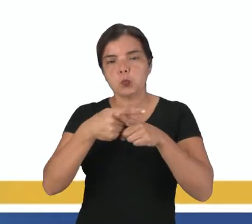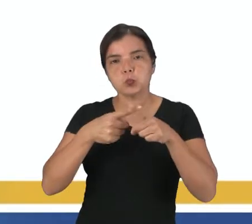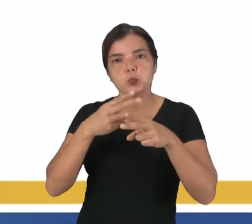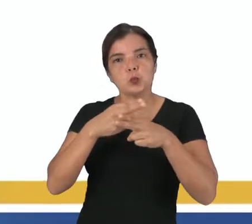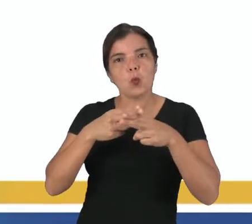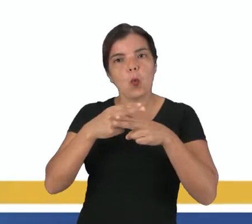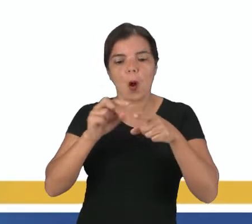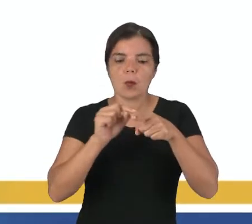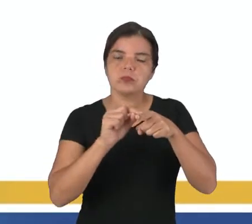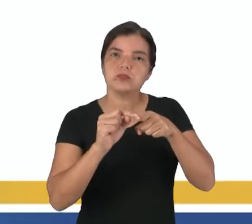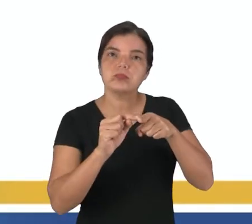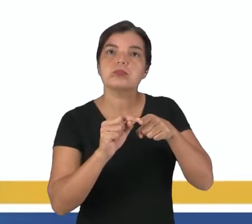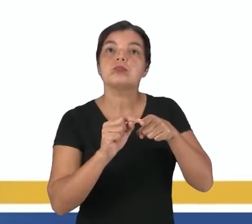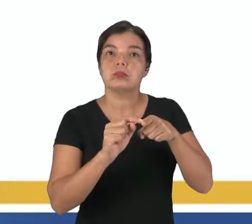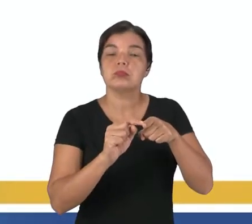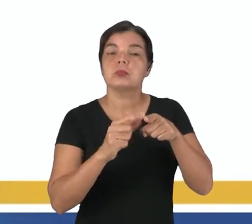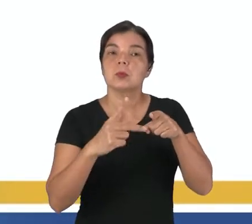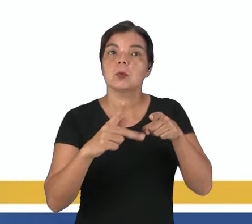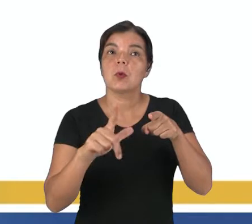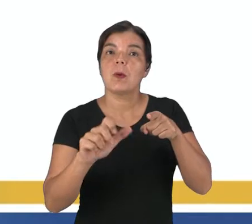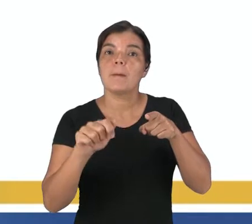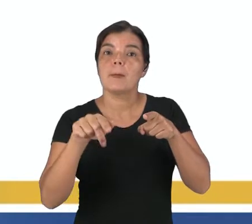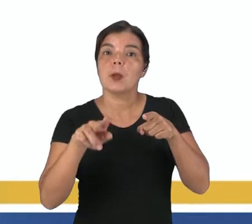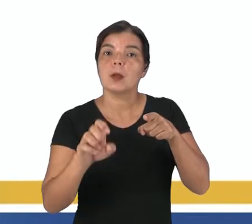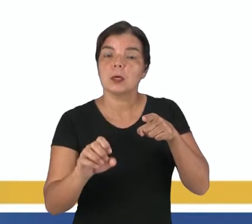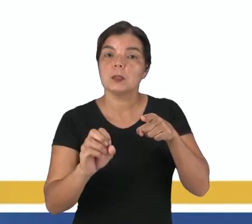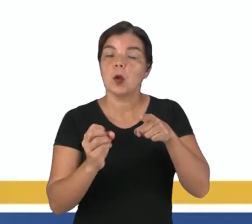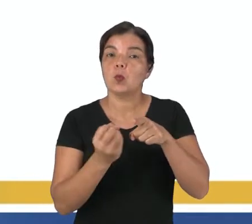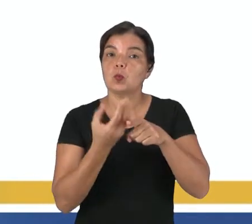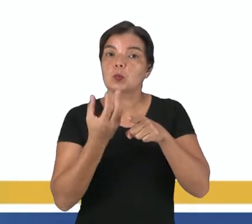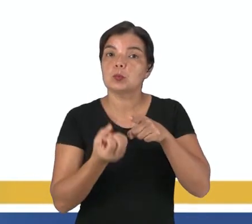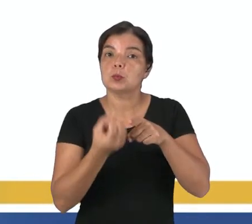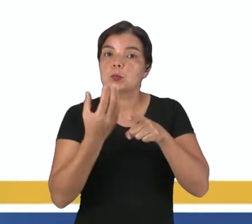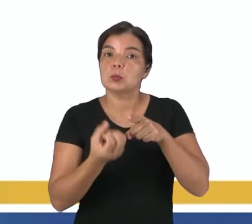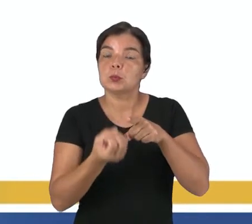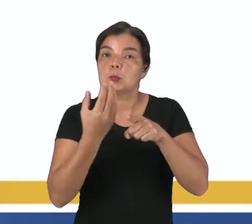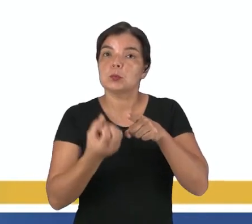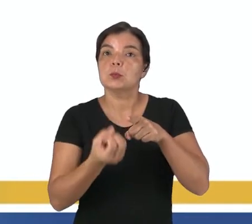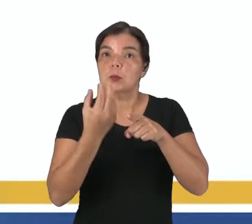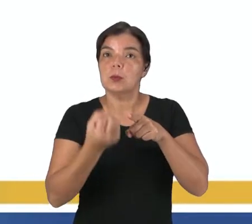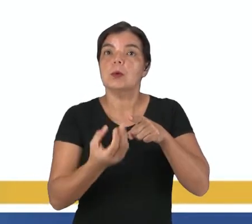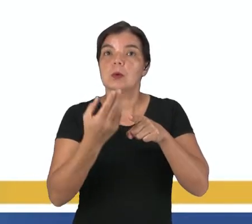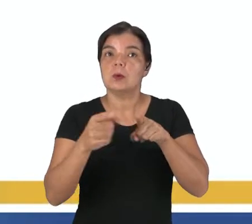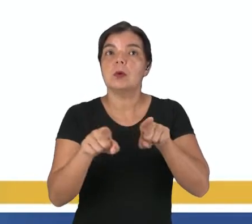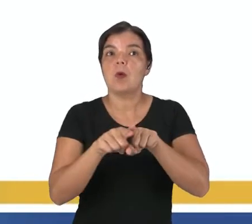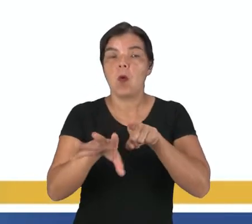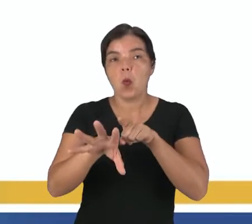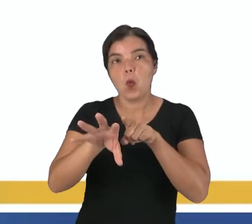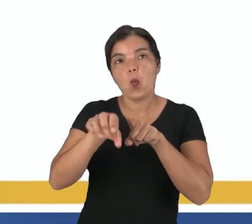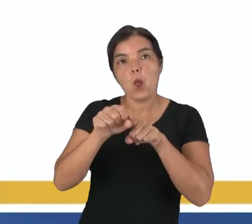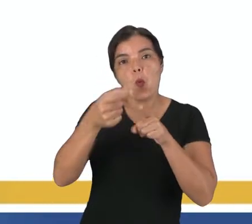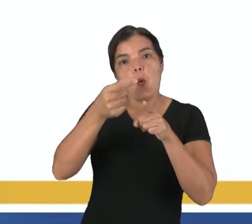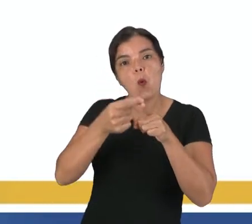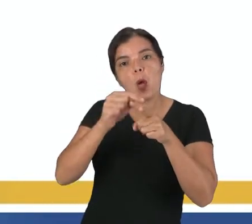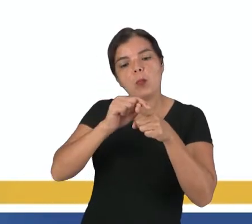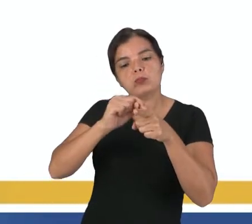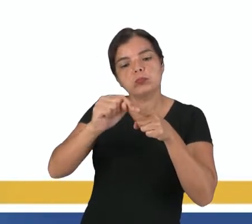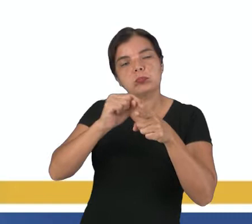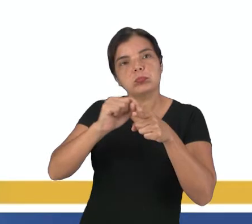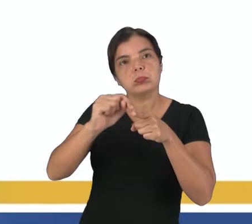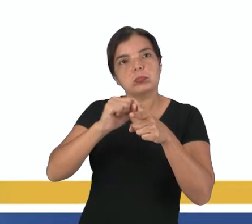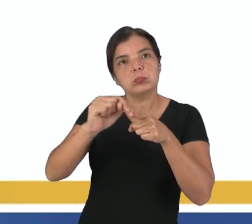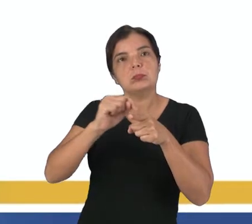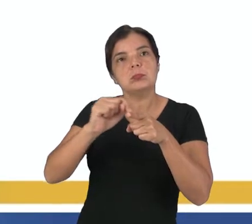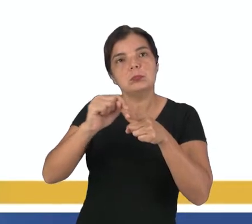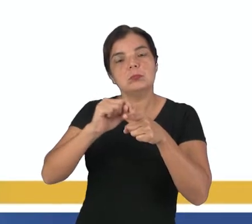faca, por exemplo, as plaquetas elas são ativadas pelo nosso organismo, né, aderem o local